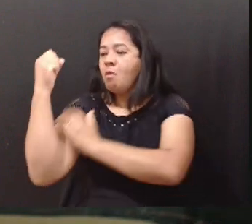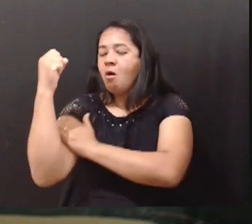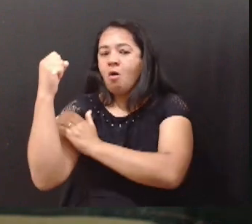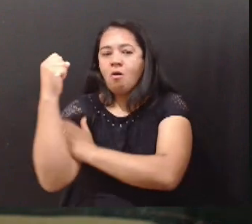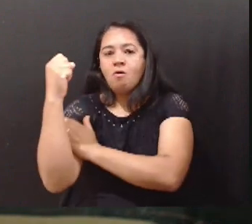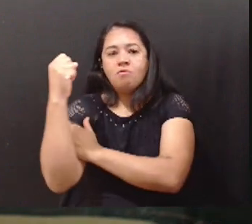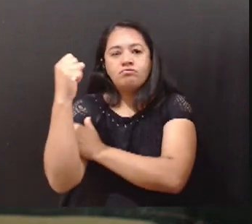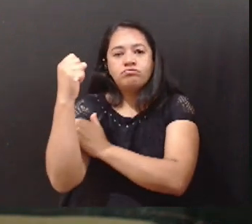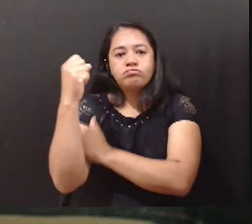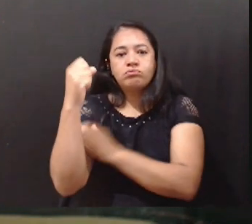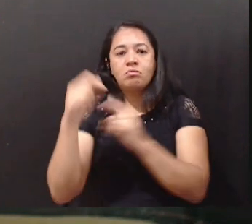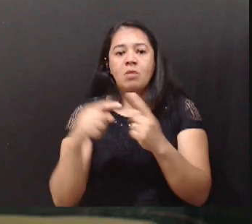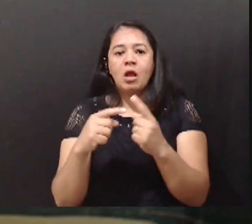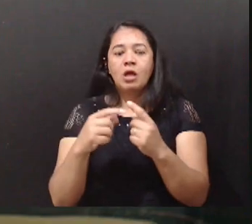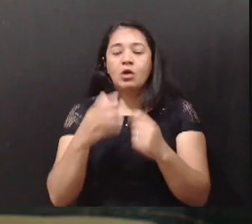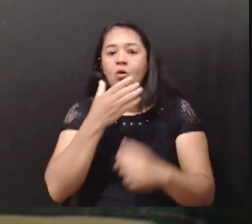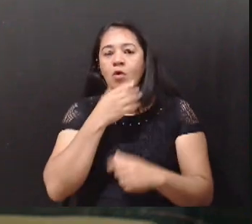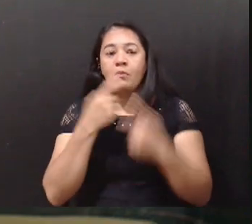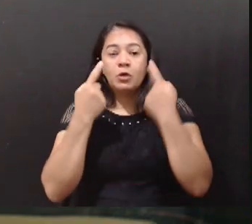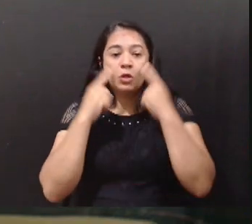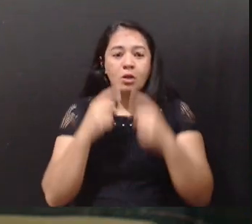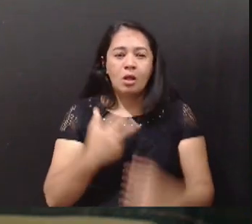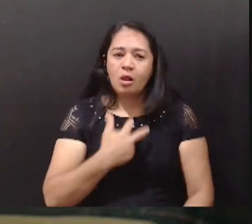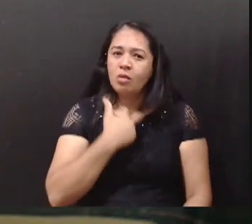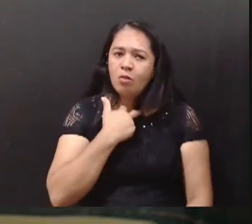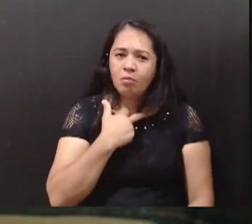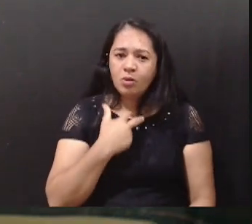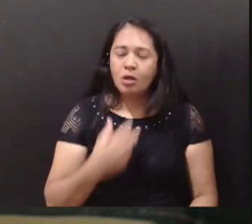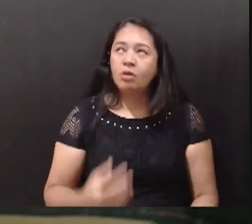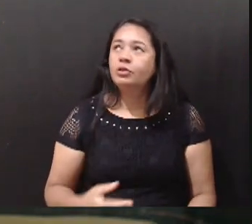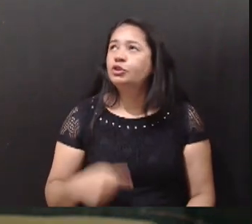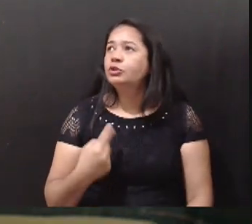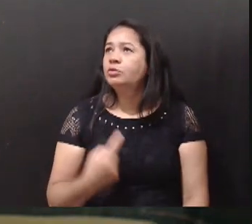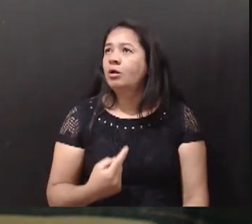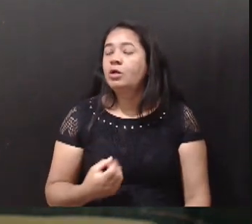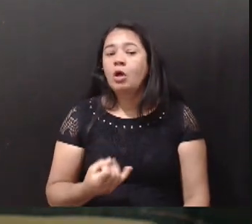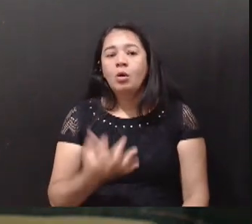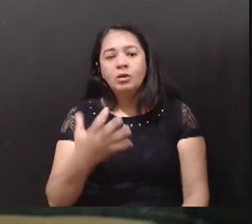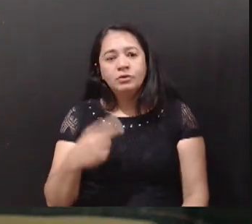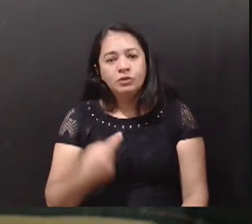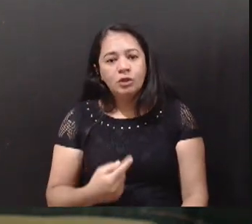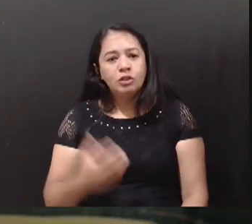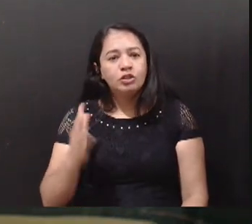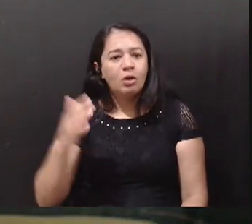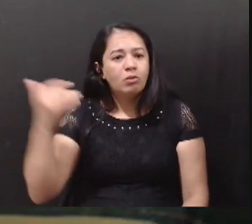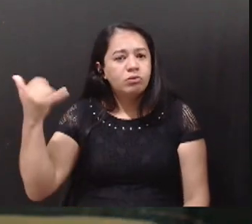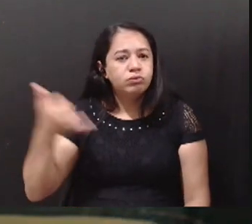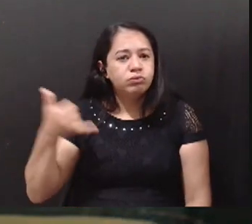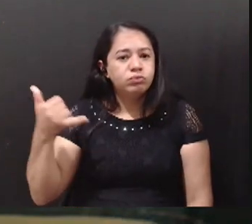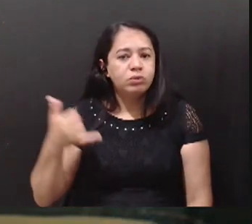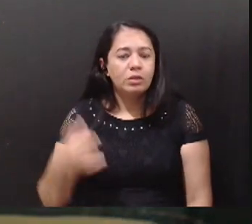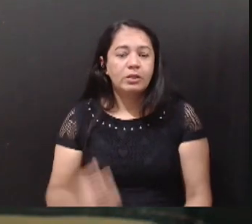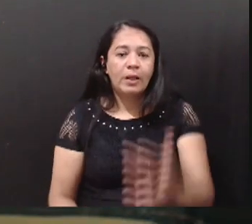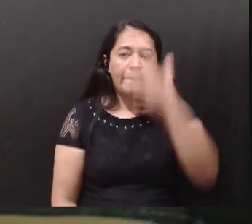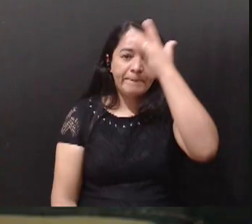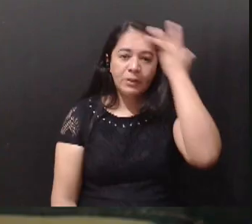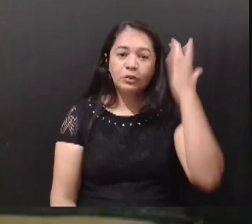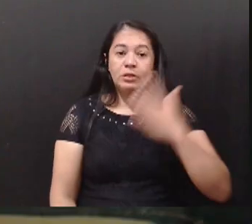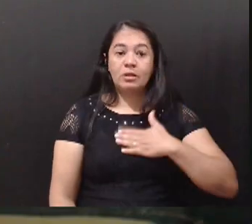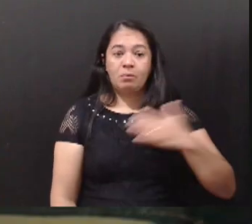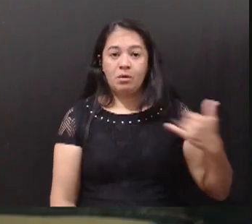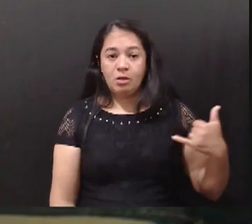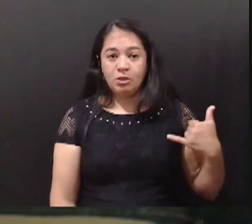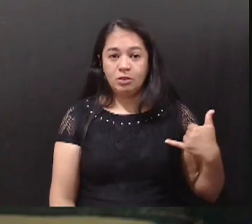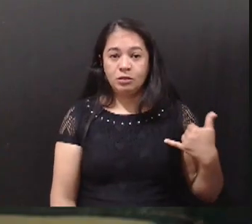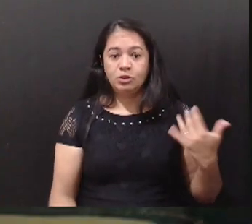pode chorar, né? Quantas vezes a gente já ouviu, isso que eu digo, pessoas da minha idade, né? Eu não sei hoje como é